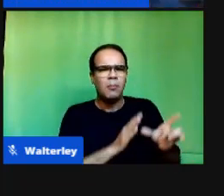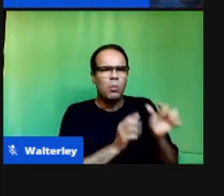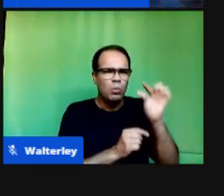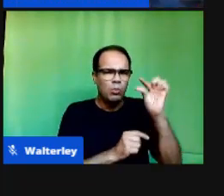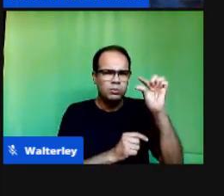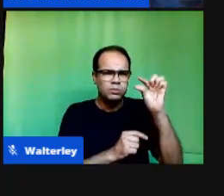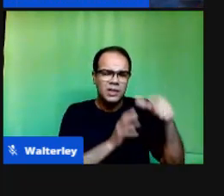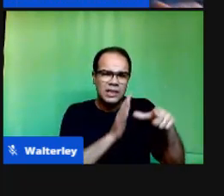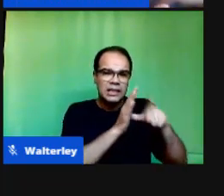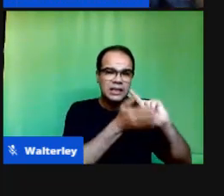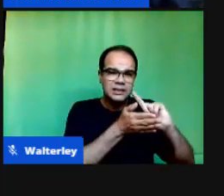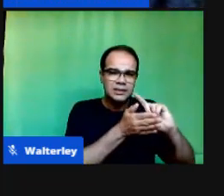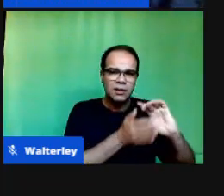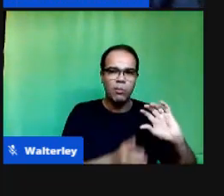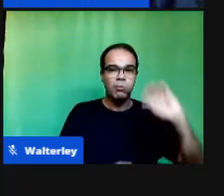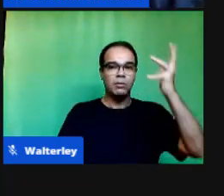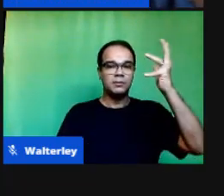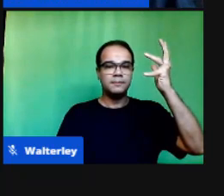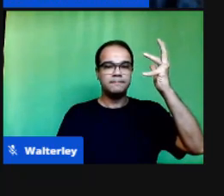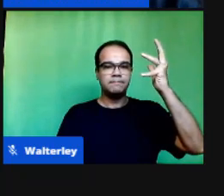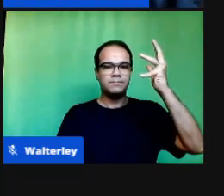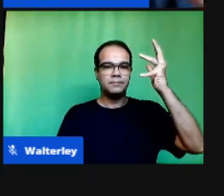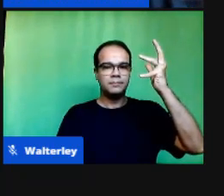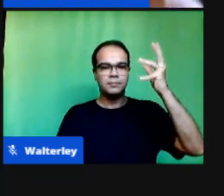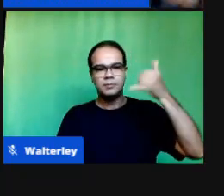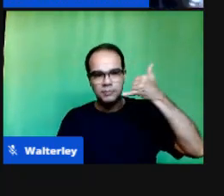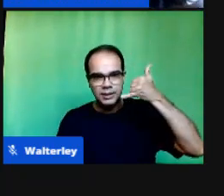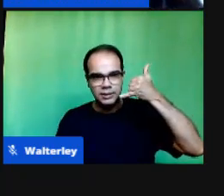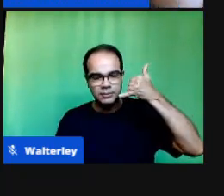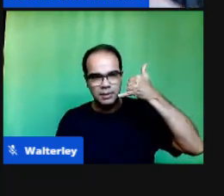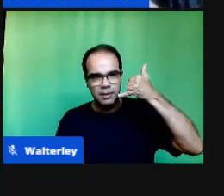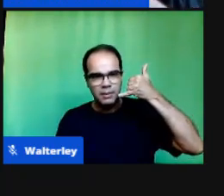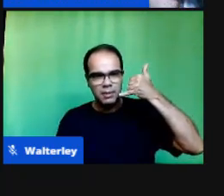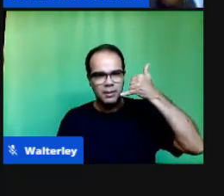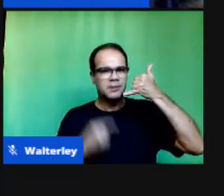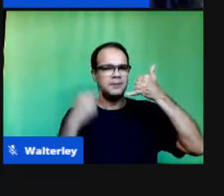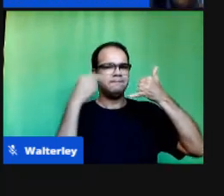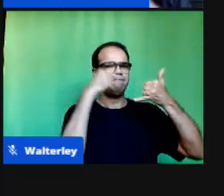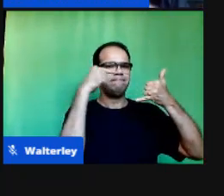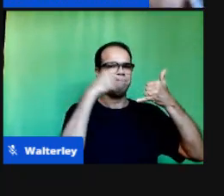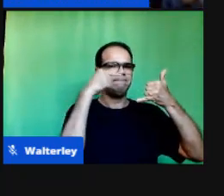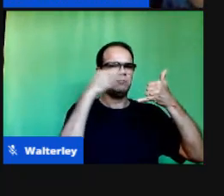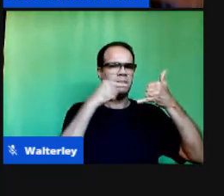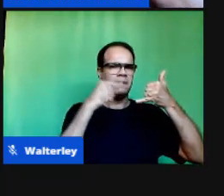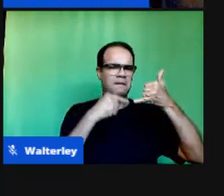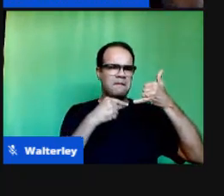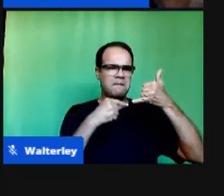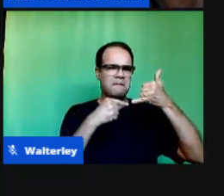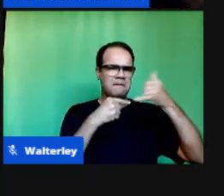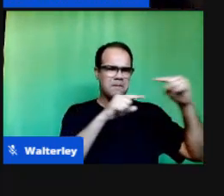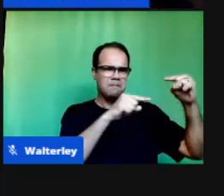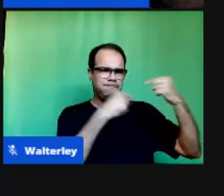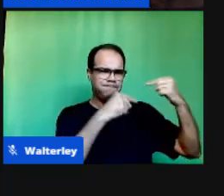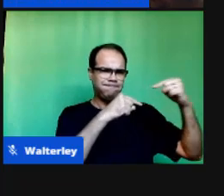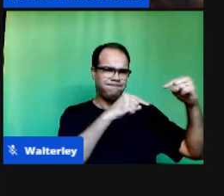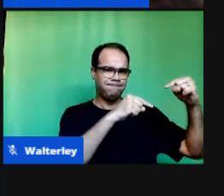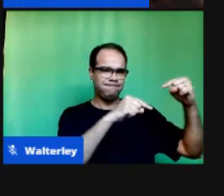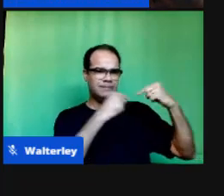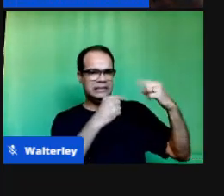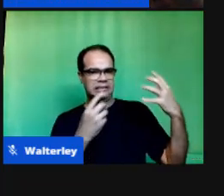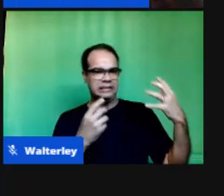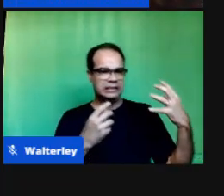recebe uma ligação, e aí você briga com a pessoa que está falando com você, ou você descobriu uma notícia triste, algo grave, e você fala,